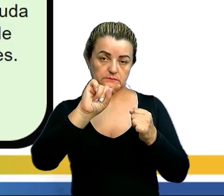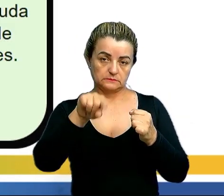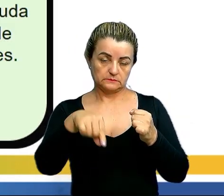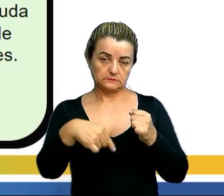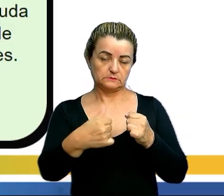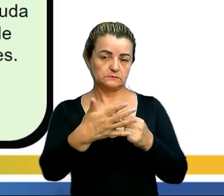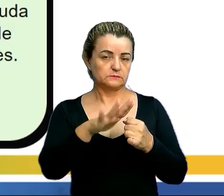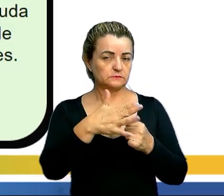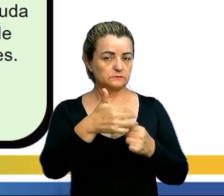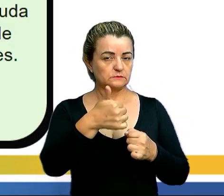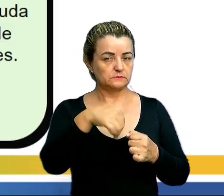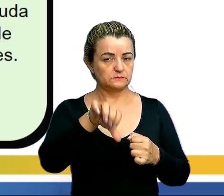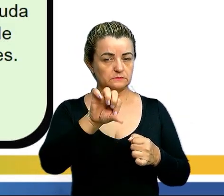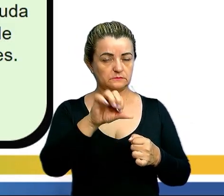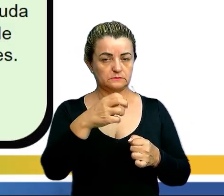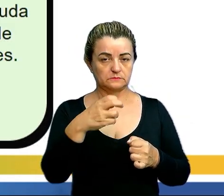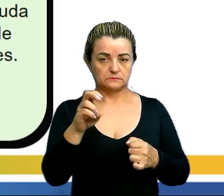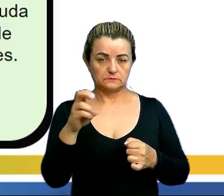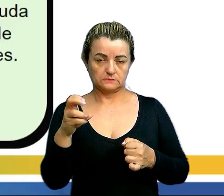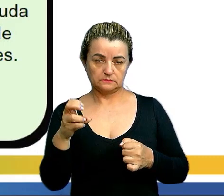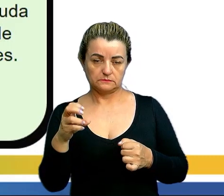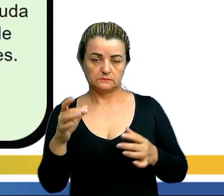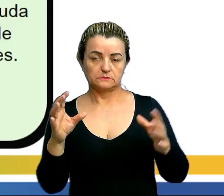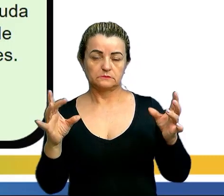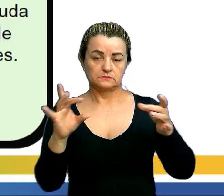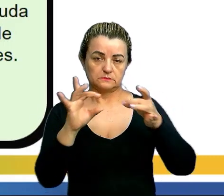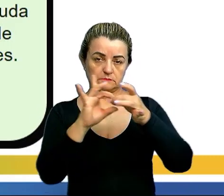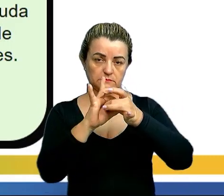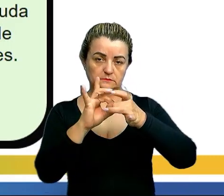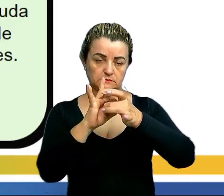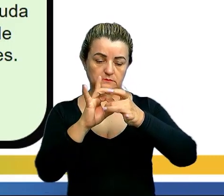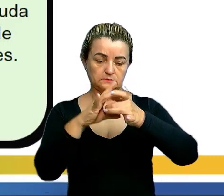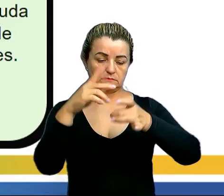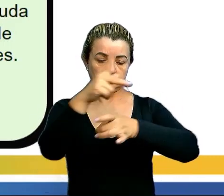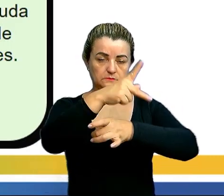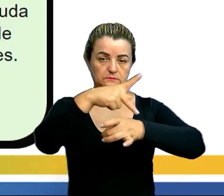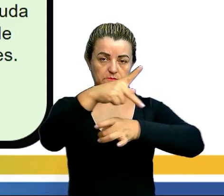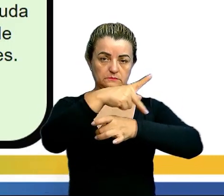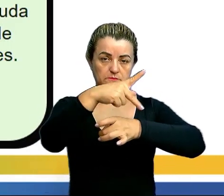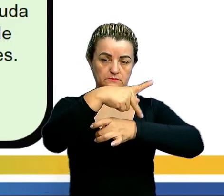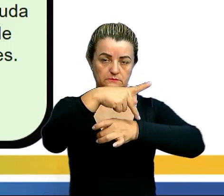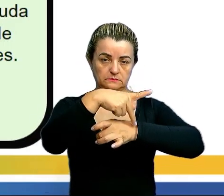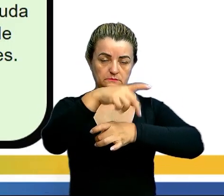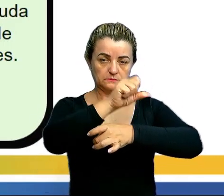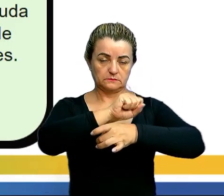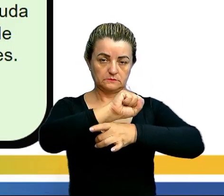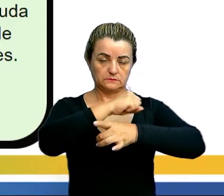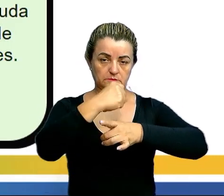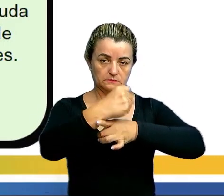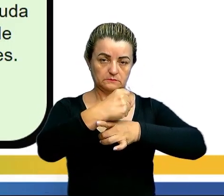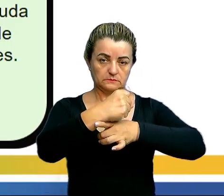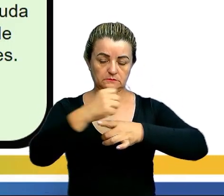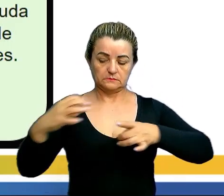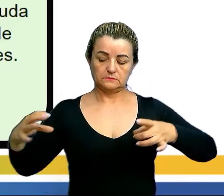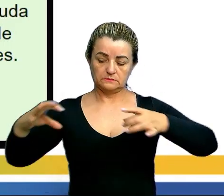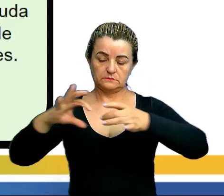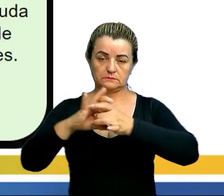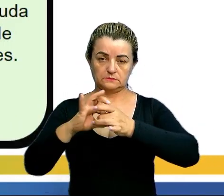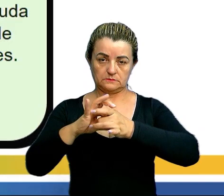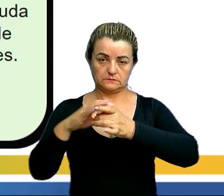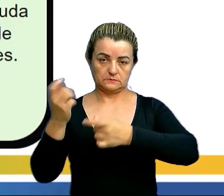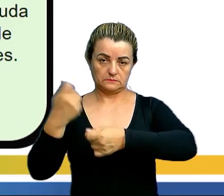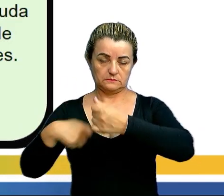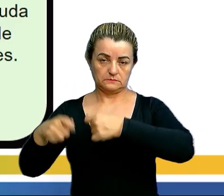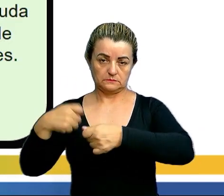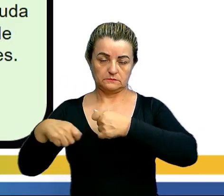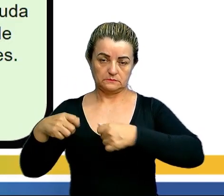Ainda em 55, estabelecendo essa aliança entre esses países, né, do leste europeu, os países socialistas, e se comprometendo